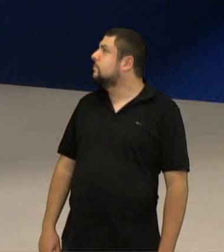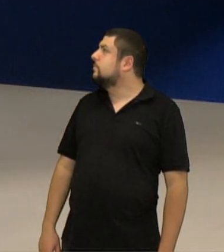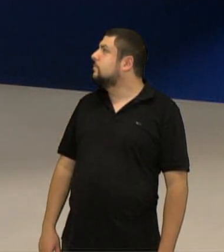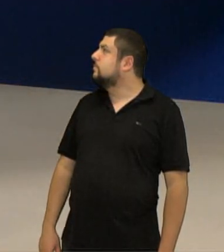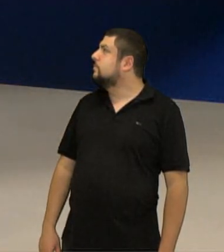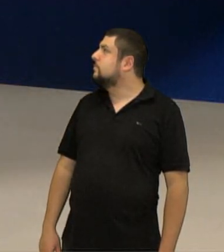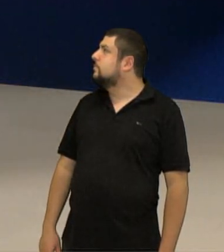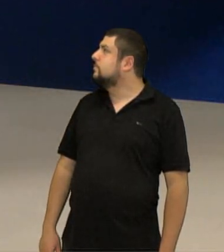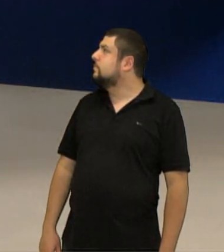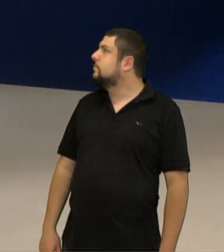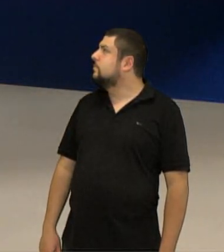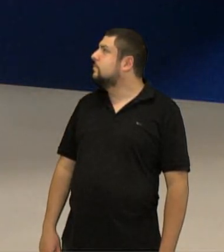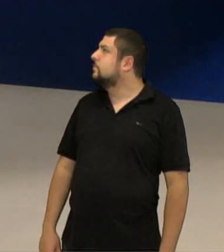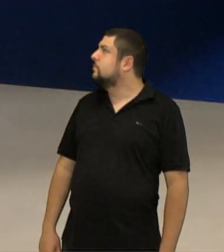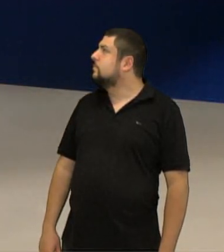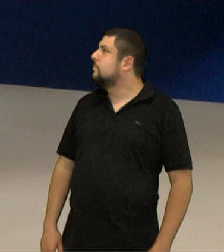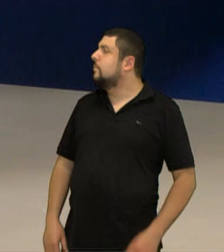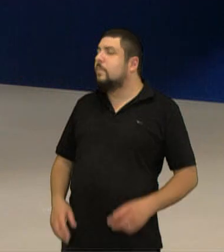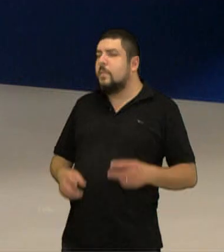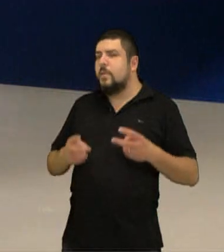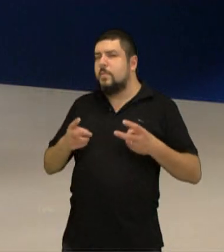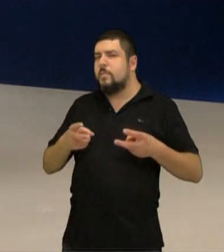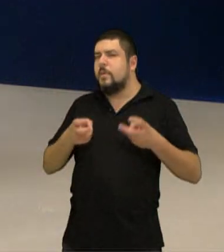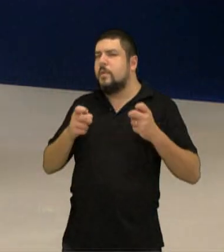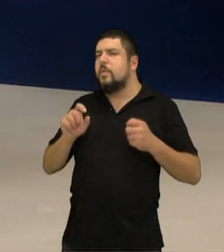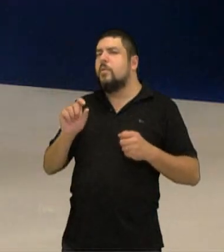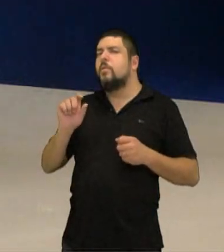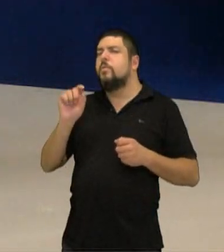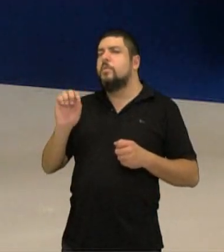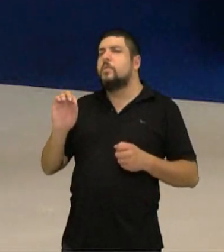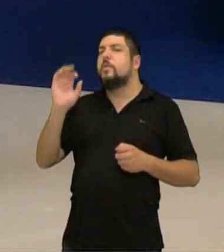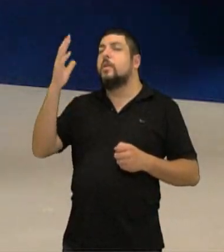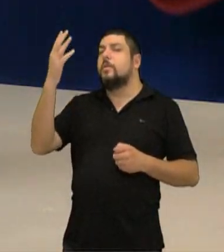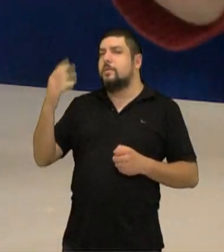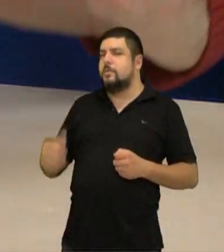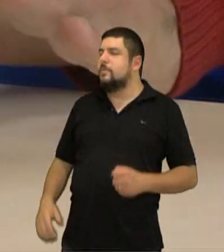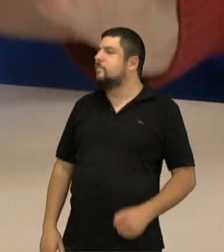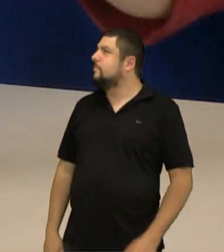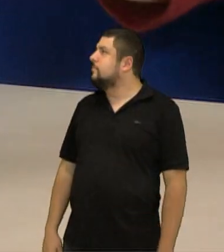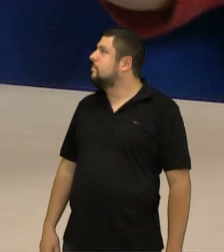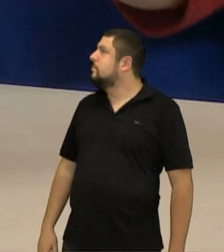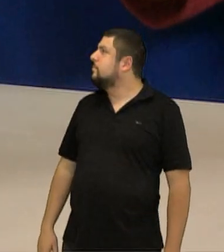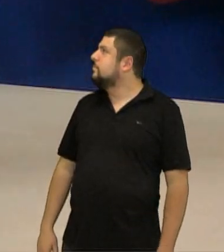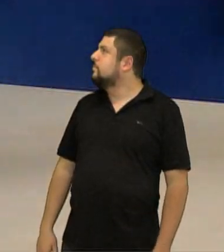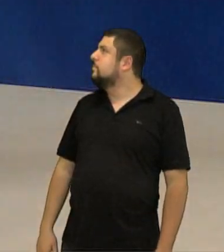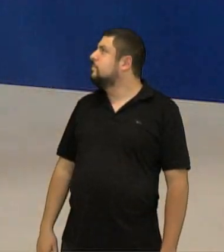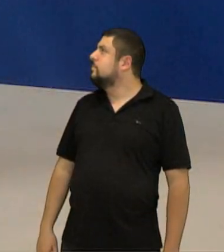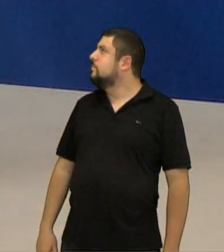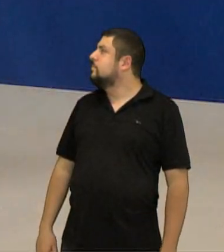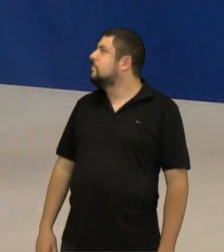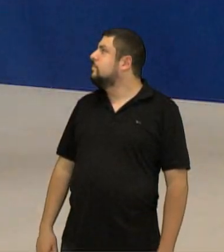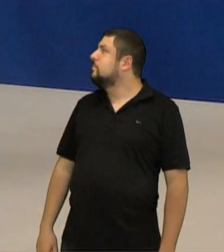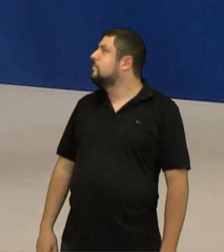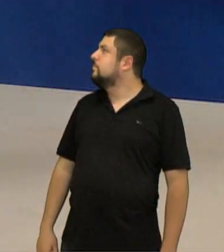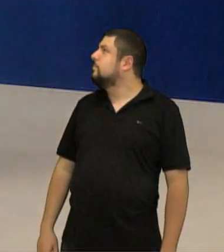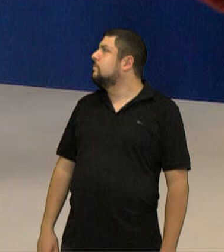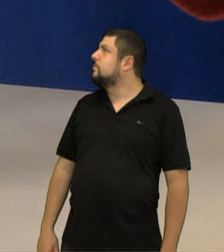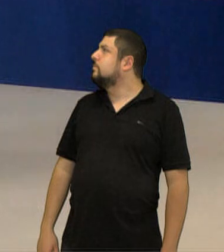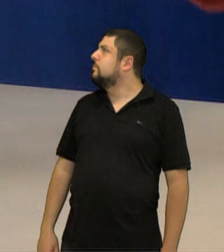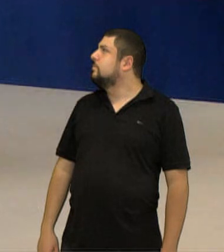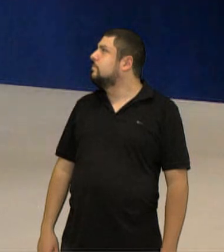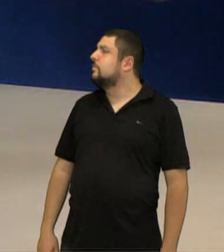Reparem o que vai acontecer. Lembrem da situação com o suco. Aqui, nós